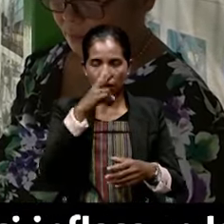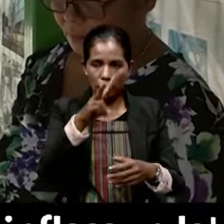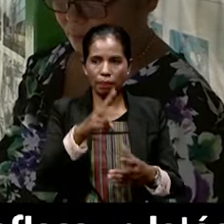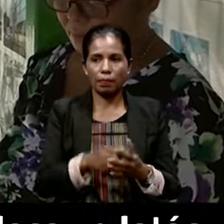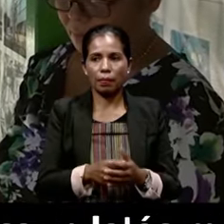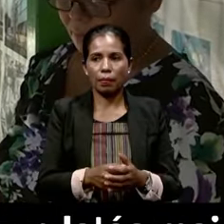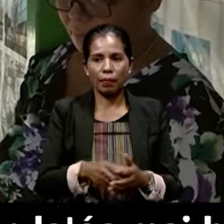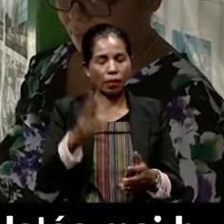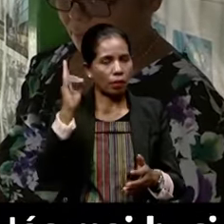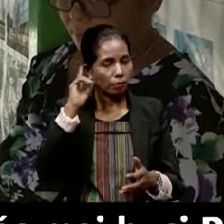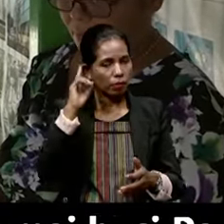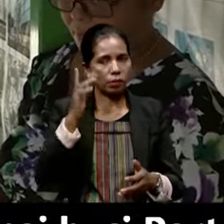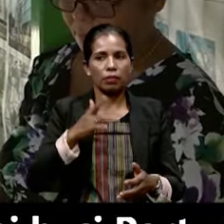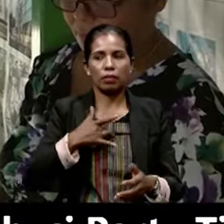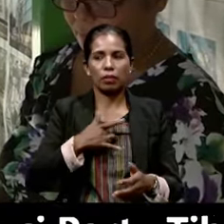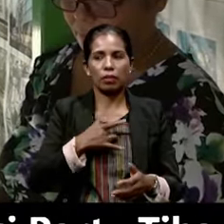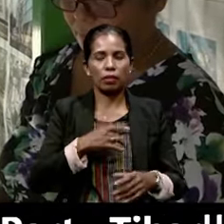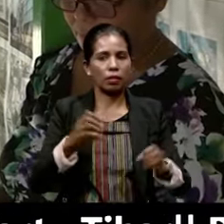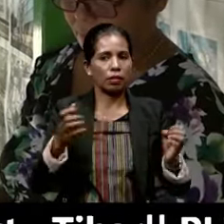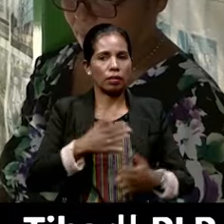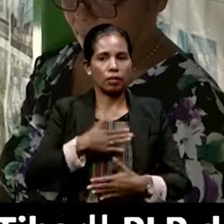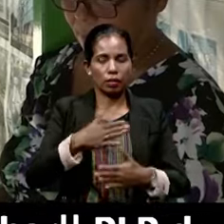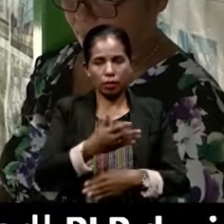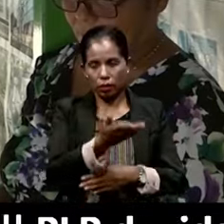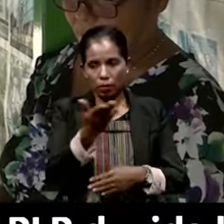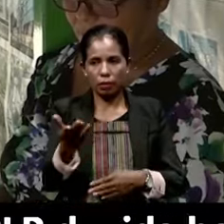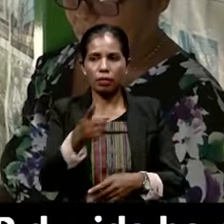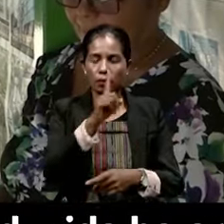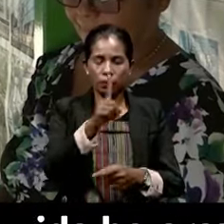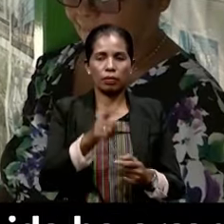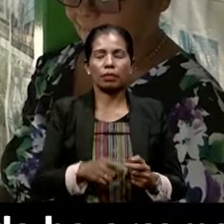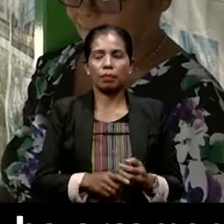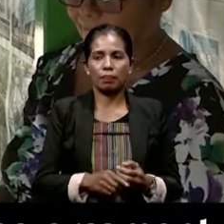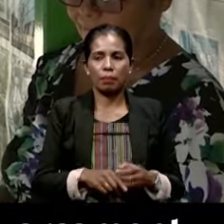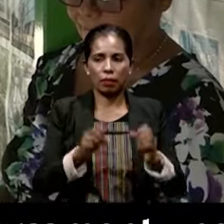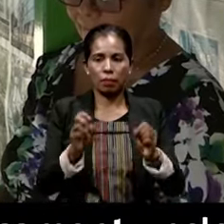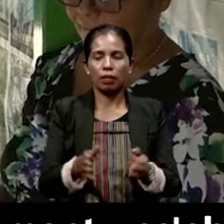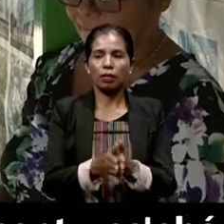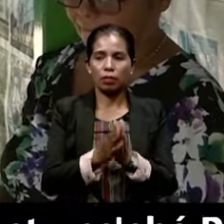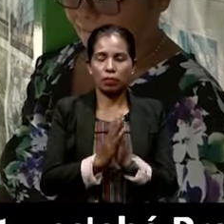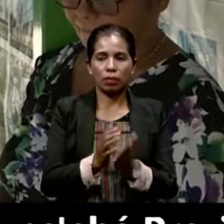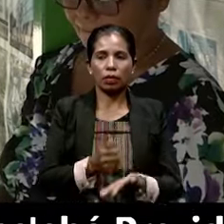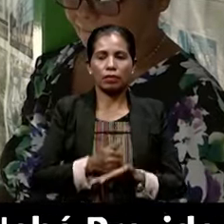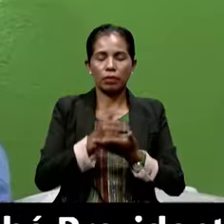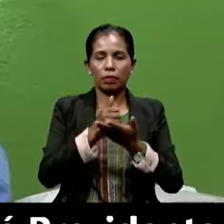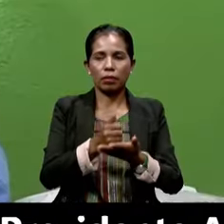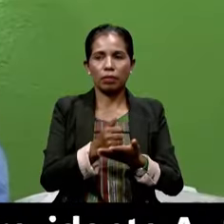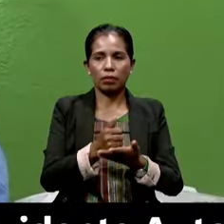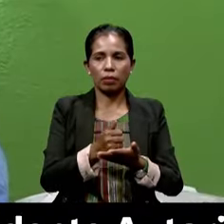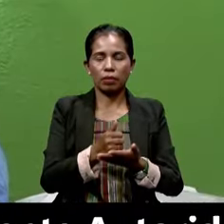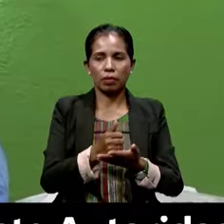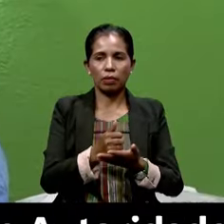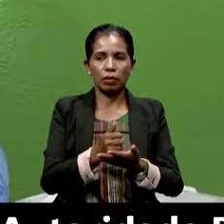hare rona no senti, se lá dar a is, da volta tira mesa, bele o su ajuda lá suma, ajuda direta ba